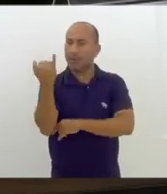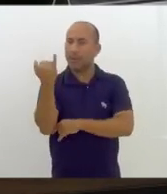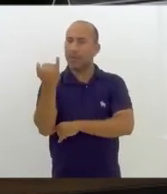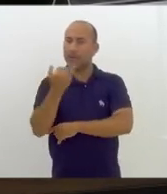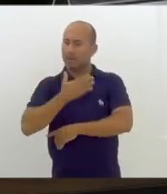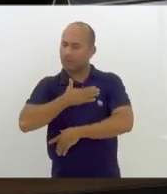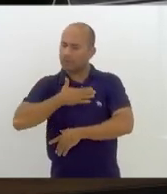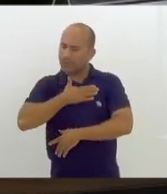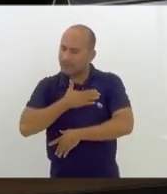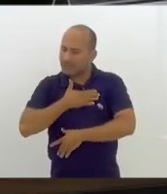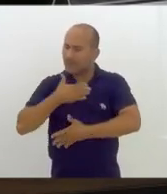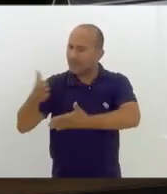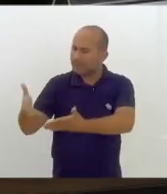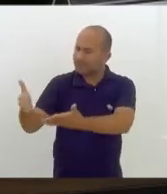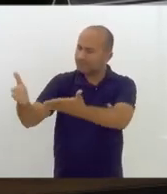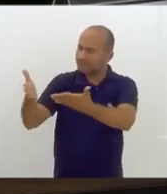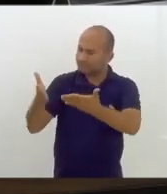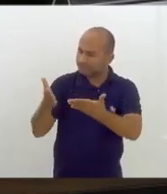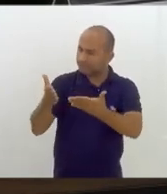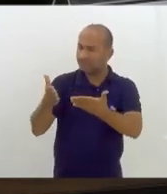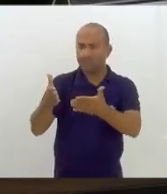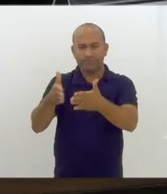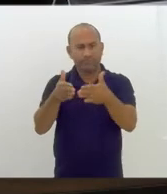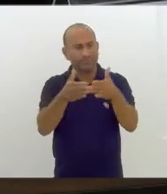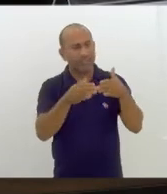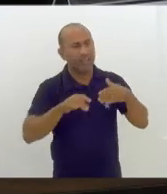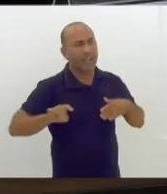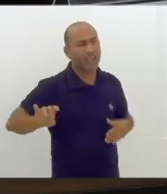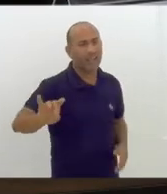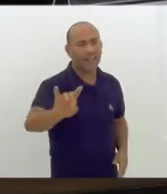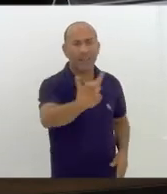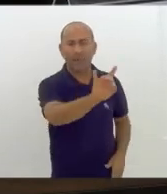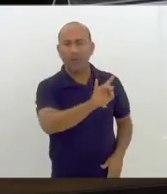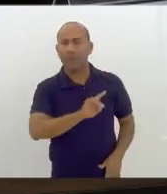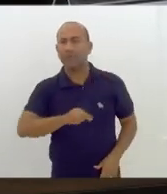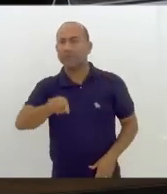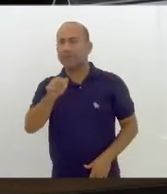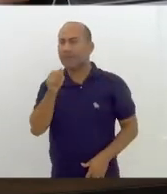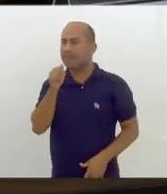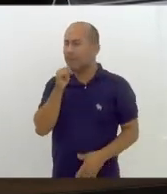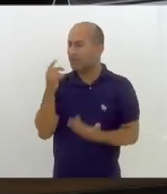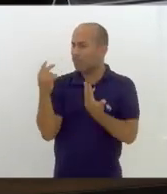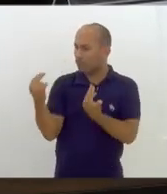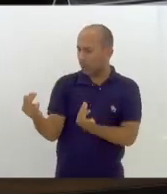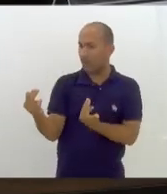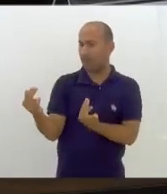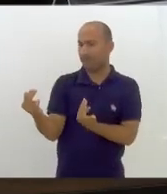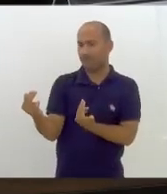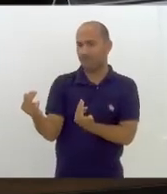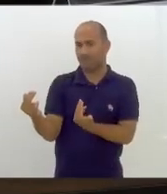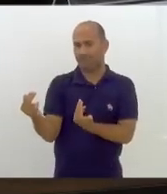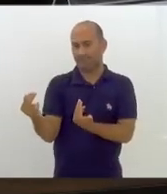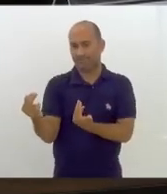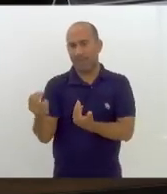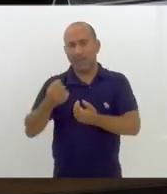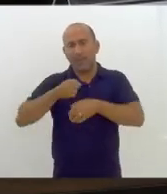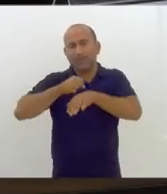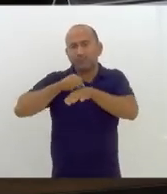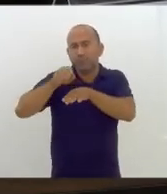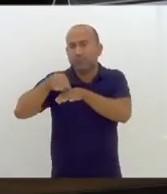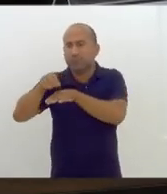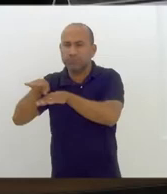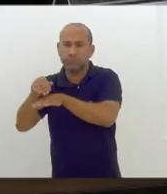gostaria muito de pedir que cada um de vocês saísse daqui com esse exemplo e compartilhassem, passassem a ser